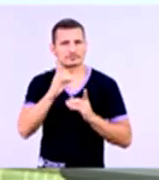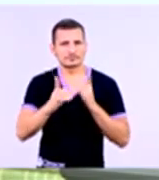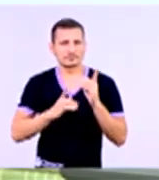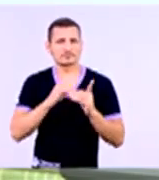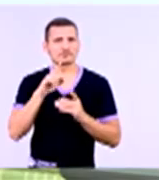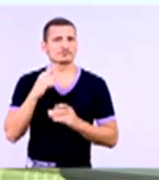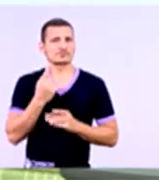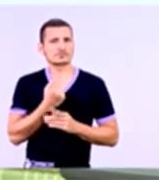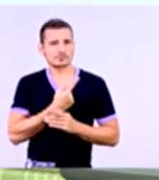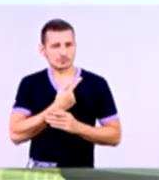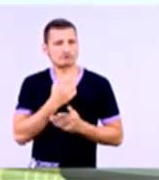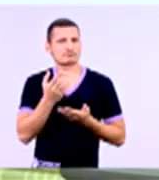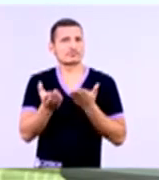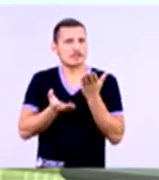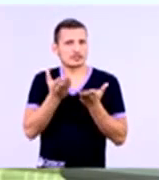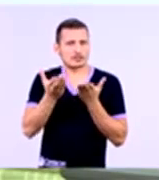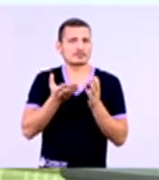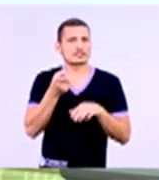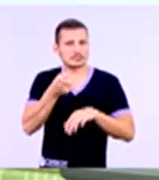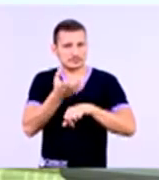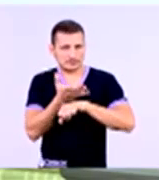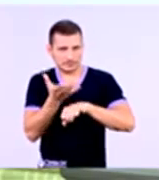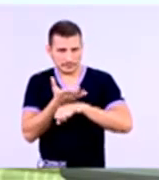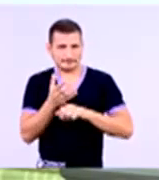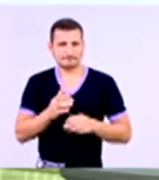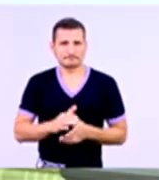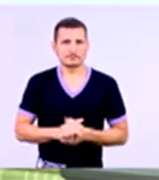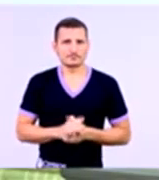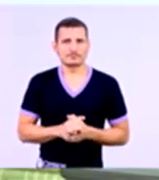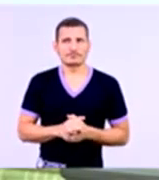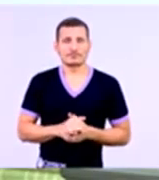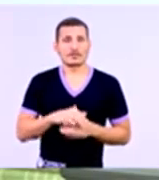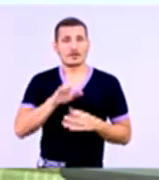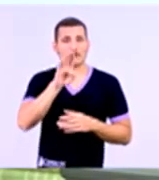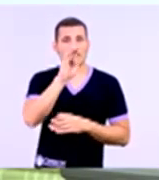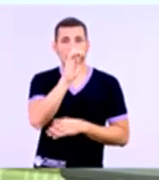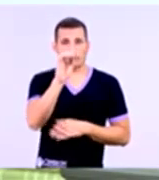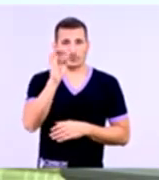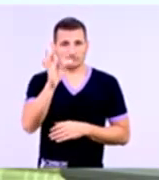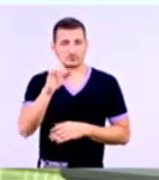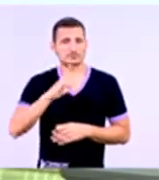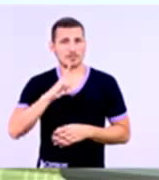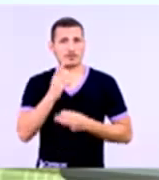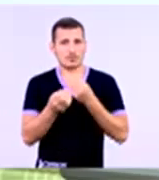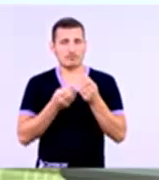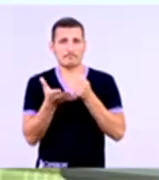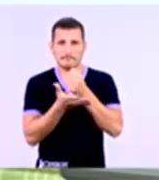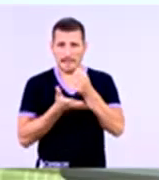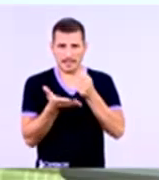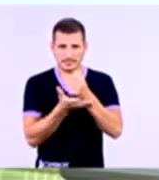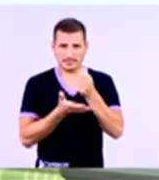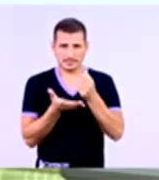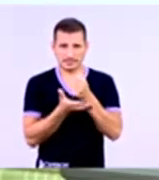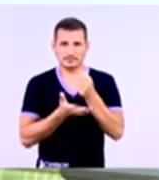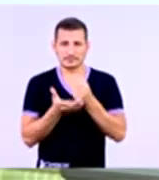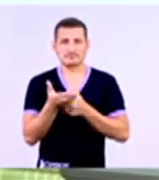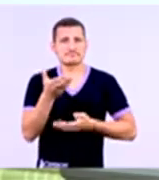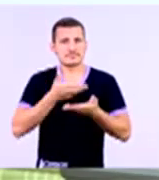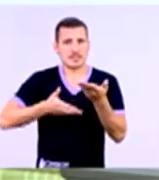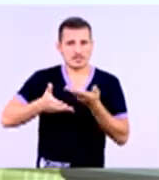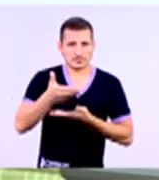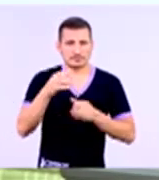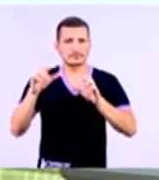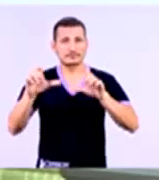nós vamos tratar na nossa disciplina. Então, o Bootstrap tem como base de funcionalidade para as iterações de